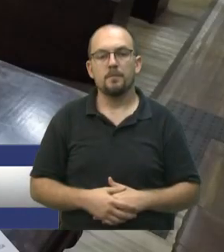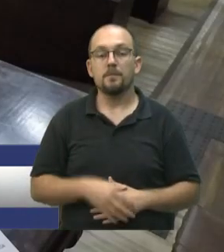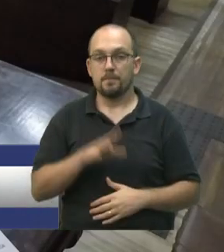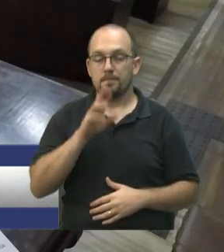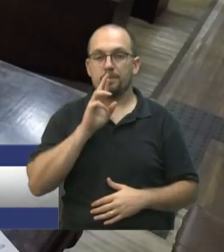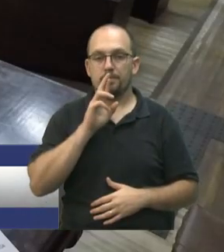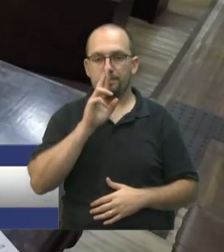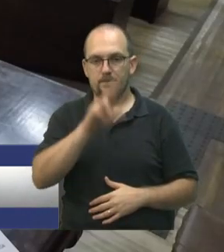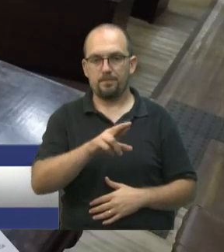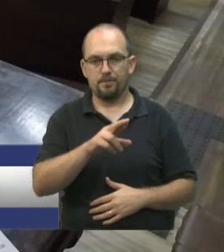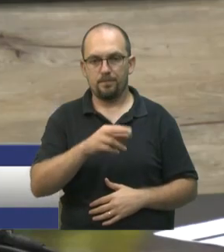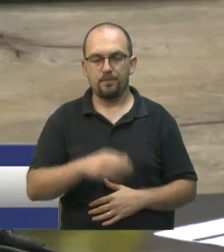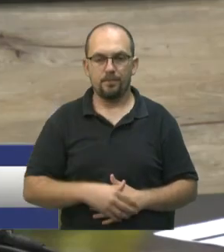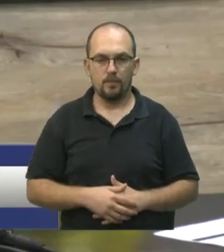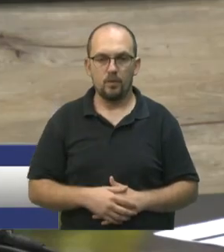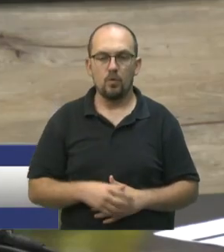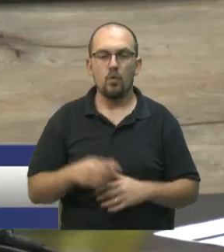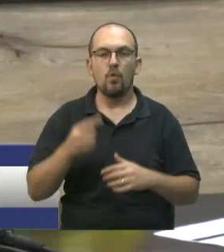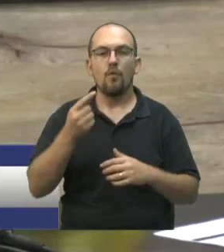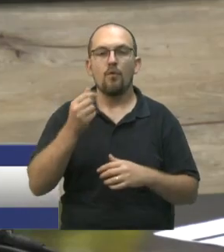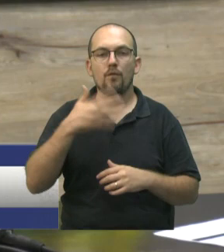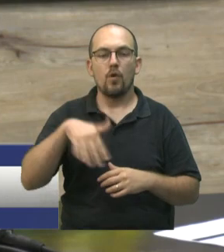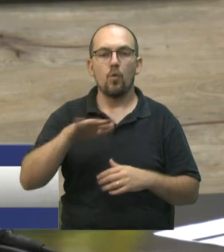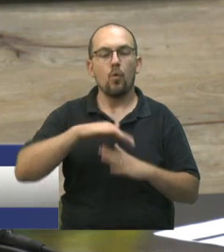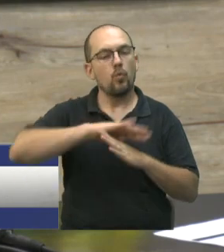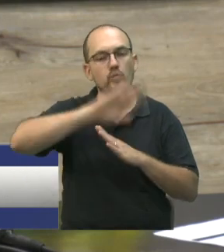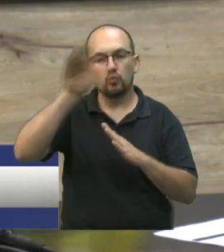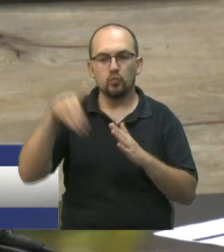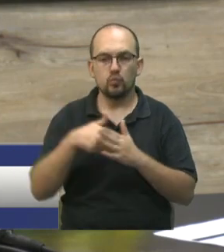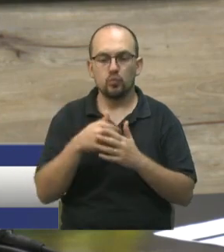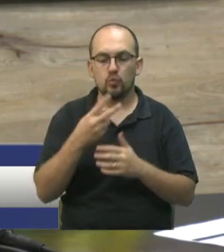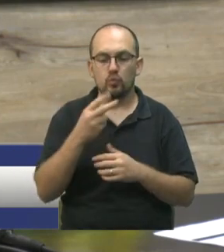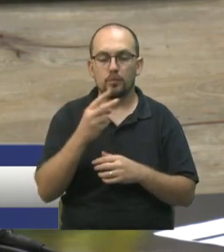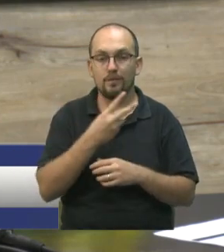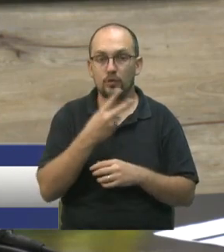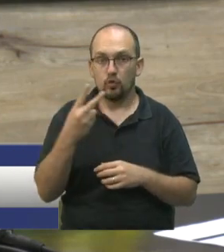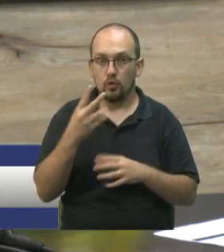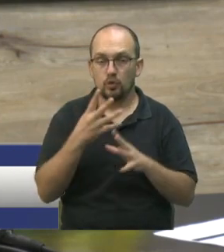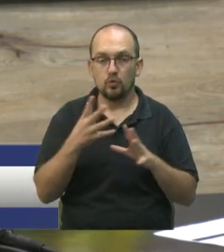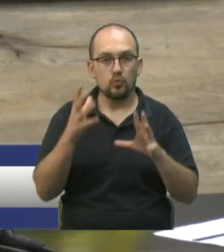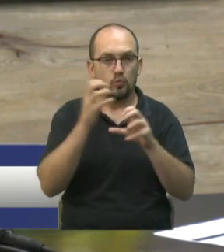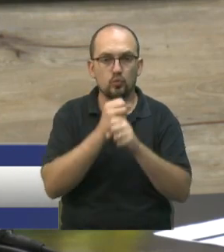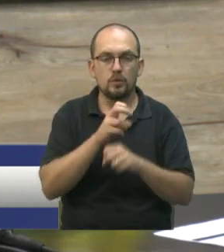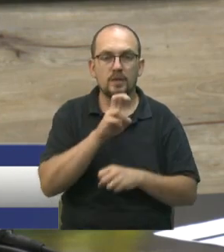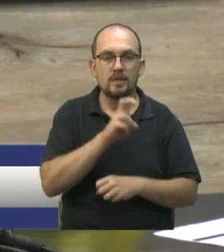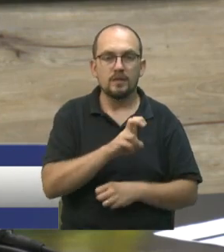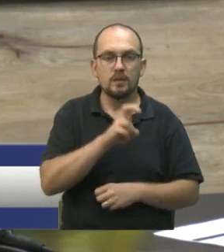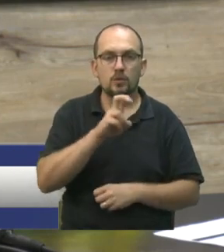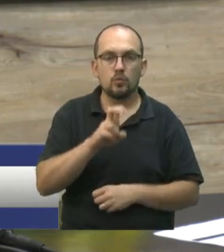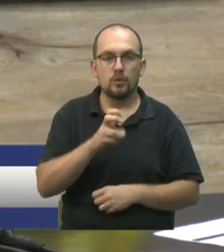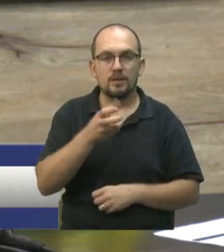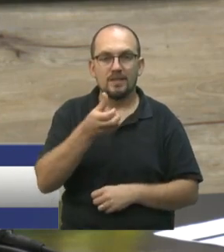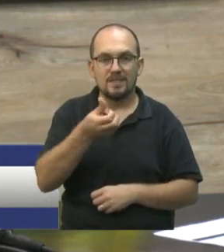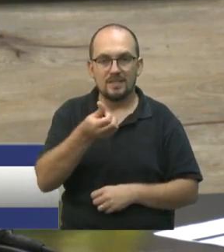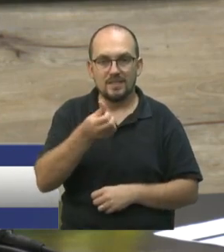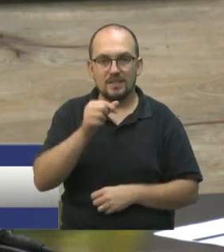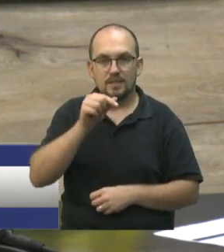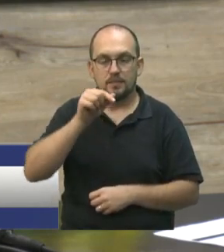da receita global para o ano de 2022 é na ordem de